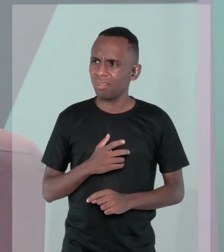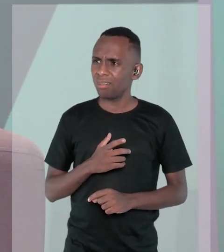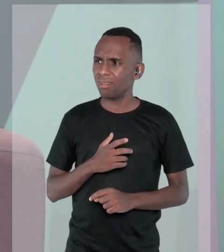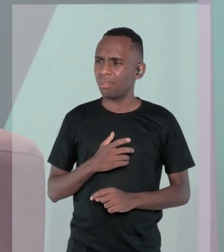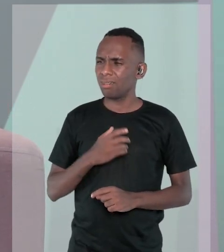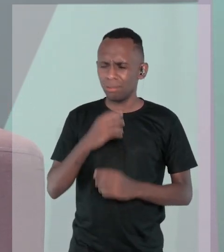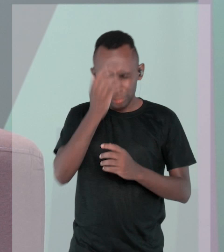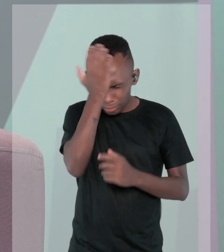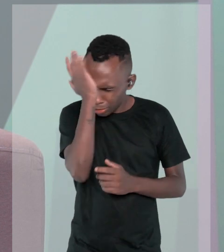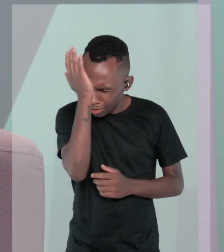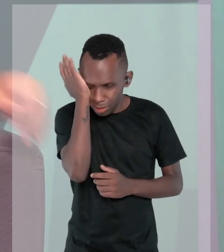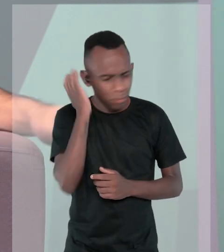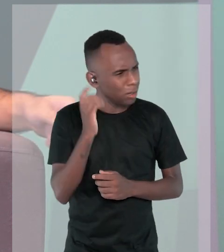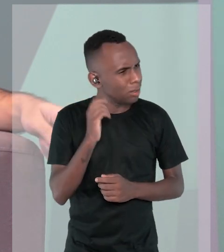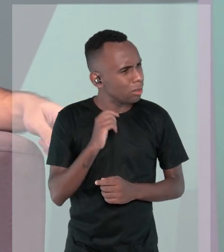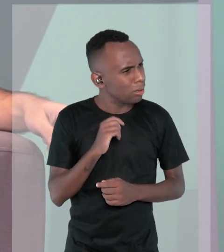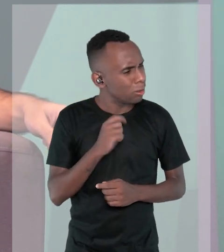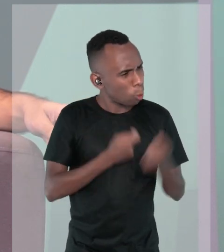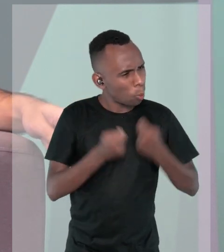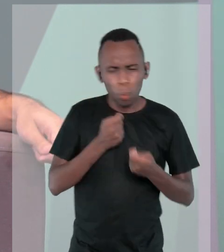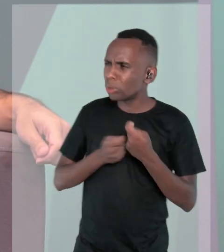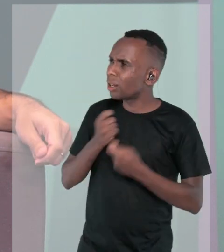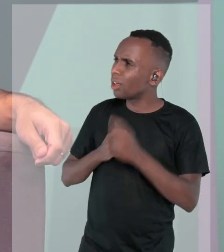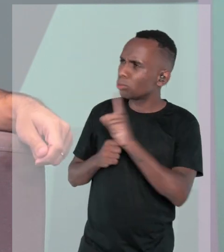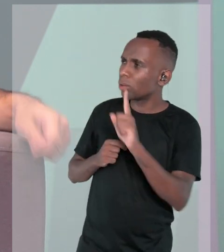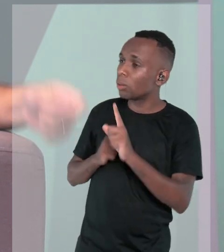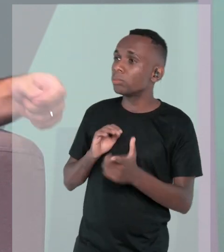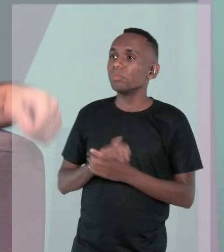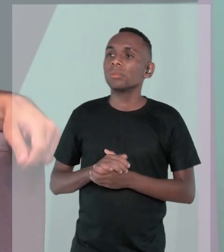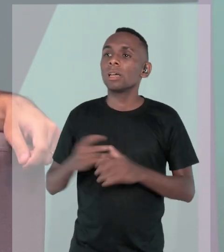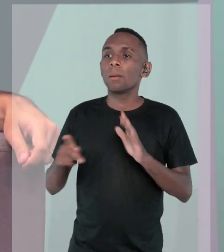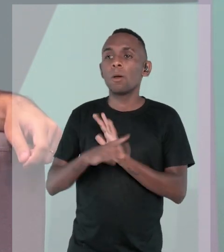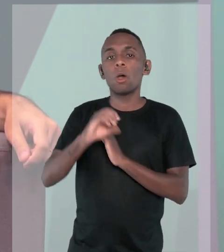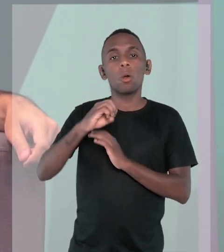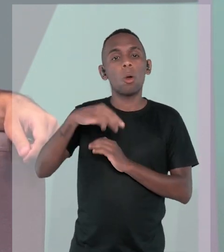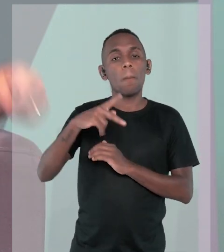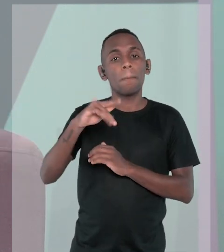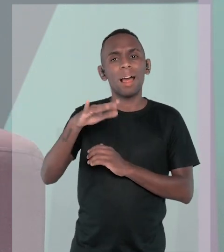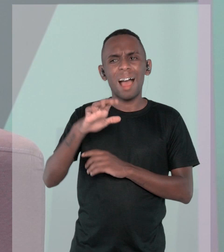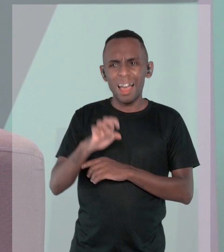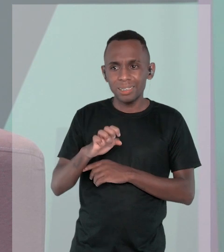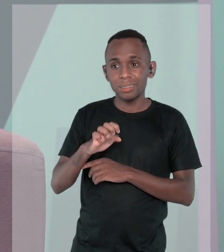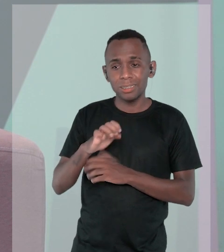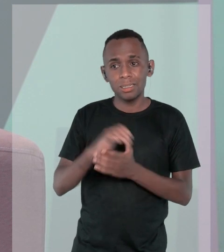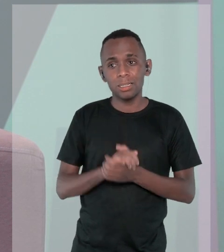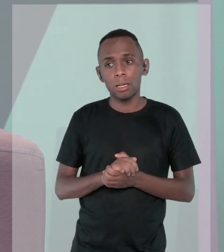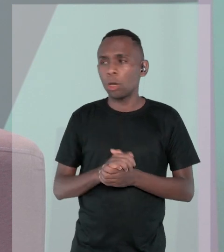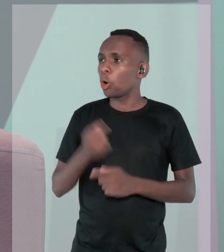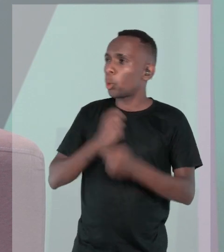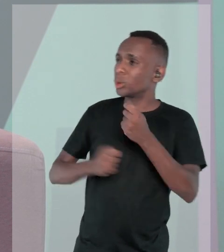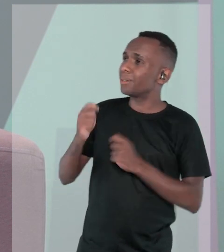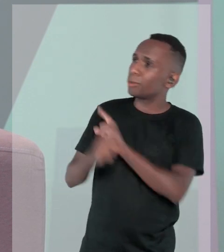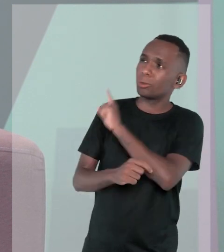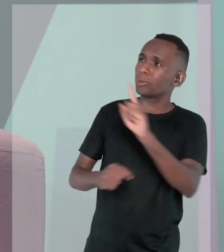a lente, que agora... eu sou do compliance. Eu falei, controladoria do não,